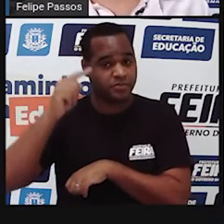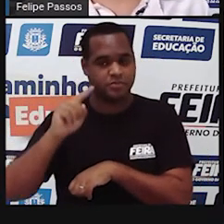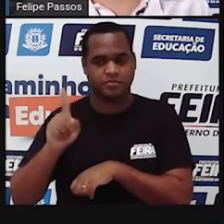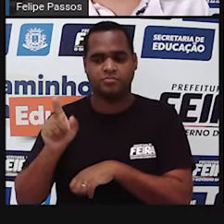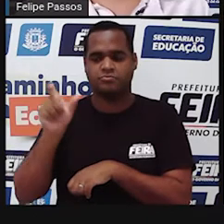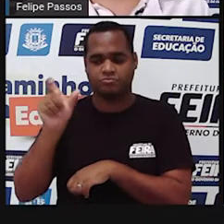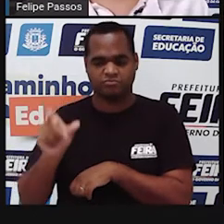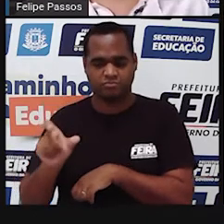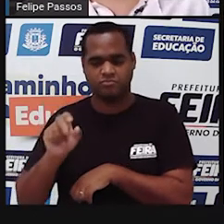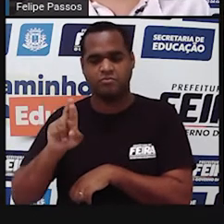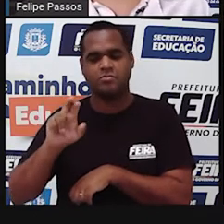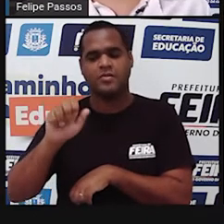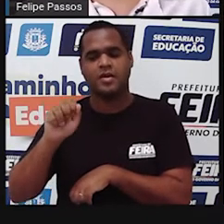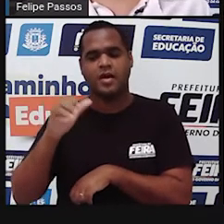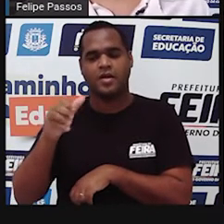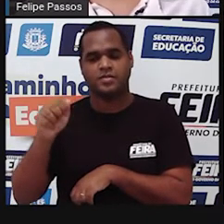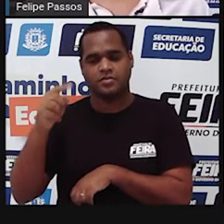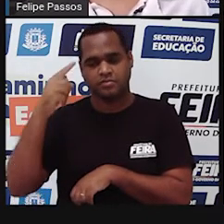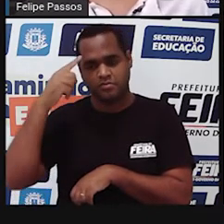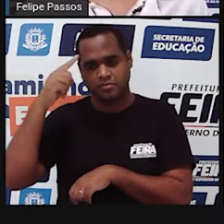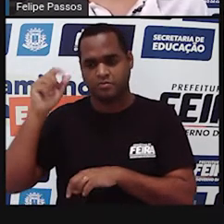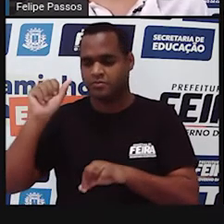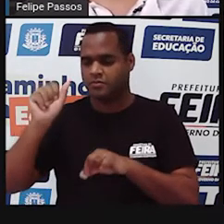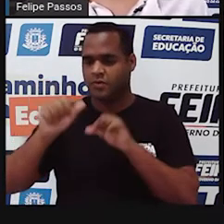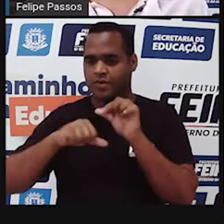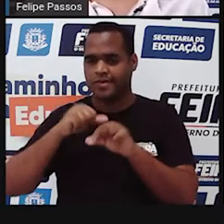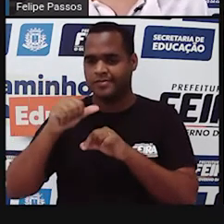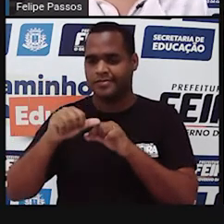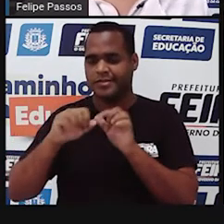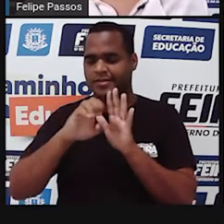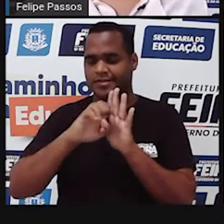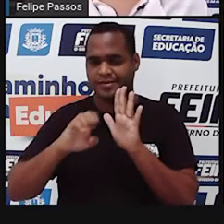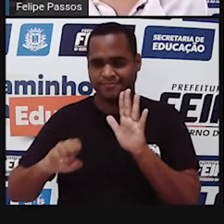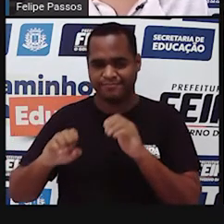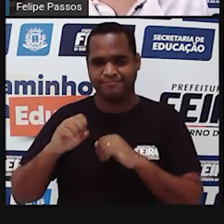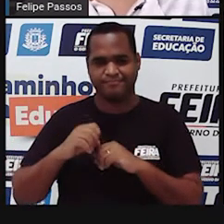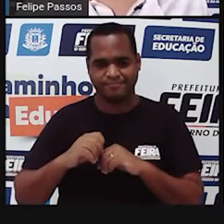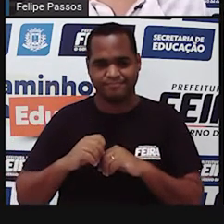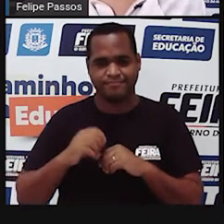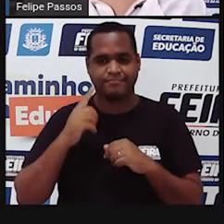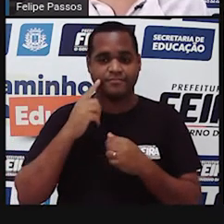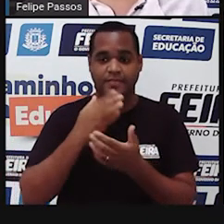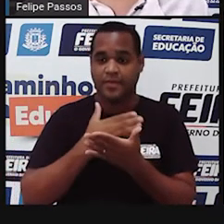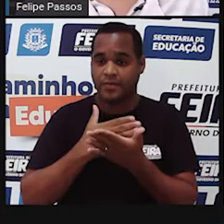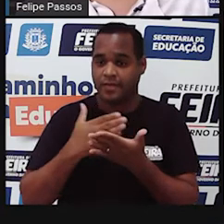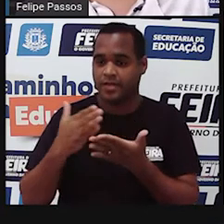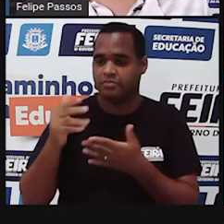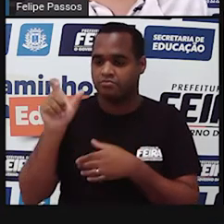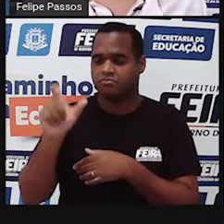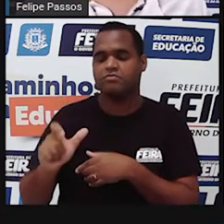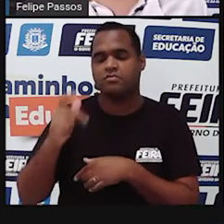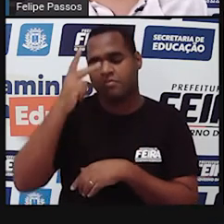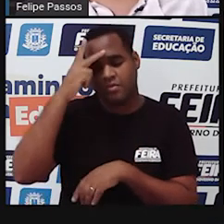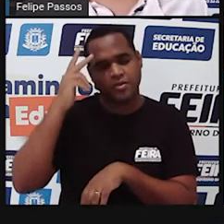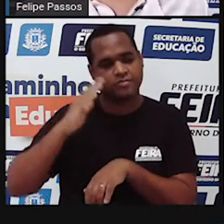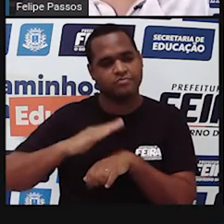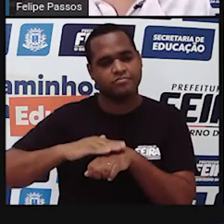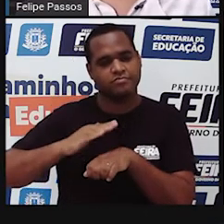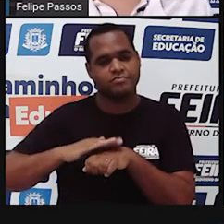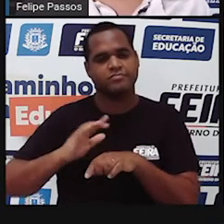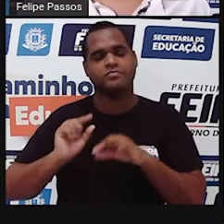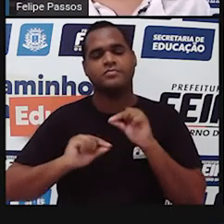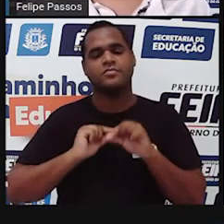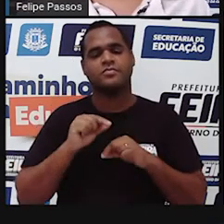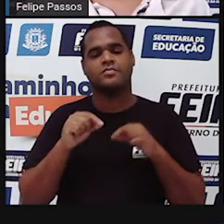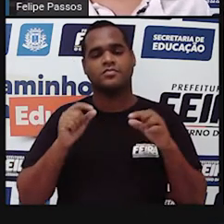uma determinada pessoa. Mas a gente pode chamar também de etnia, que é a origem, de onde veio esse povo, de onde veio essa pessoa. E